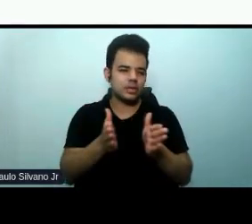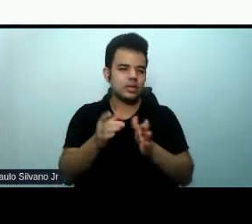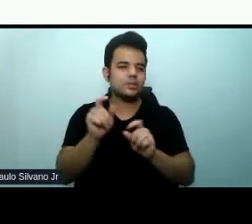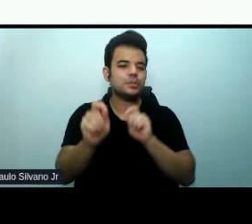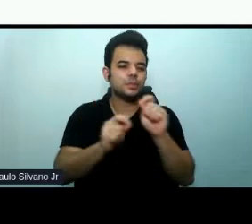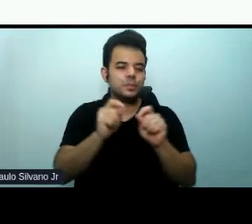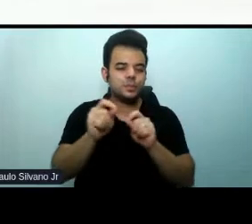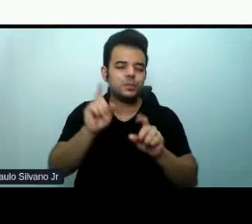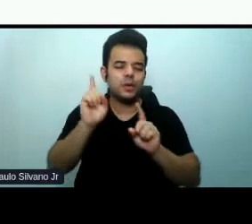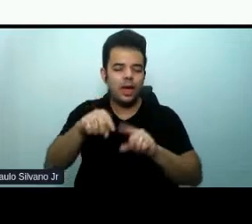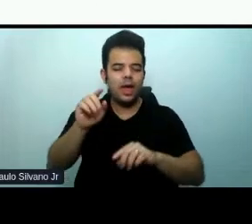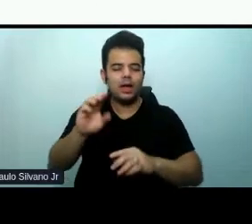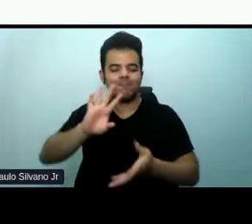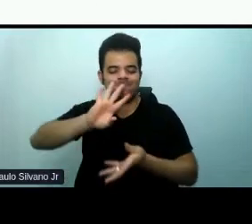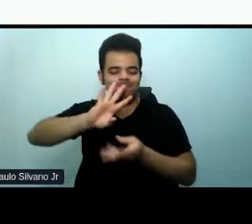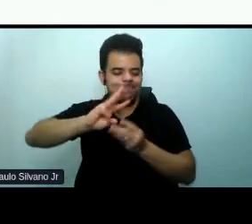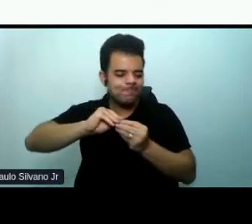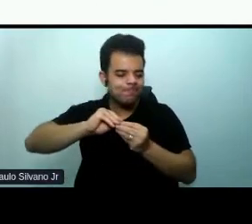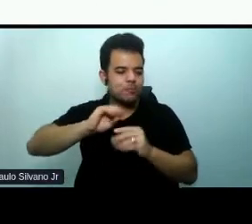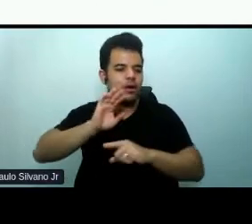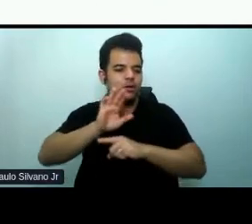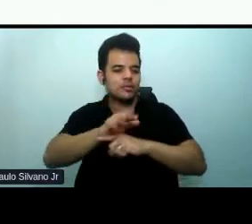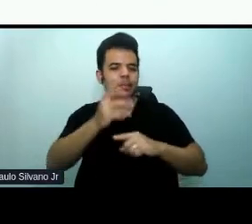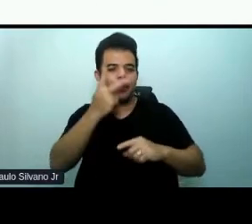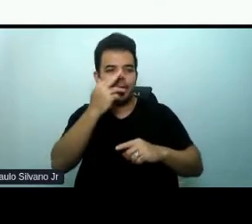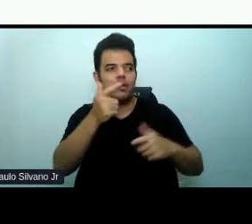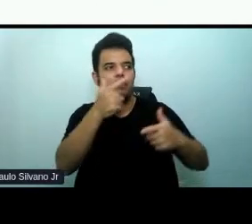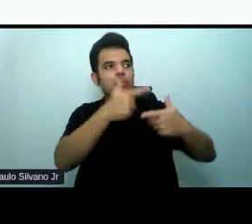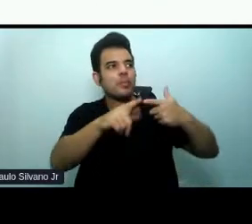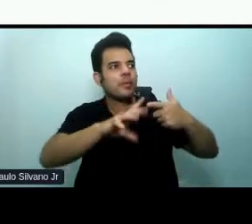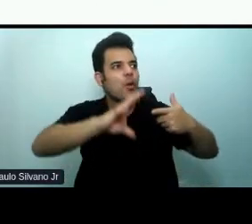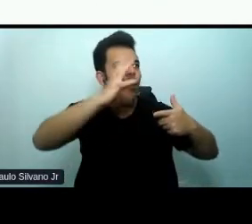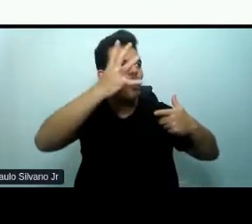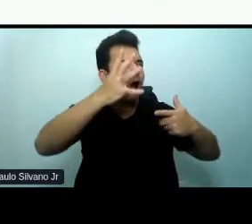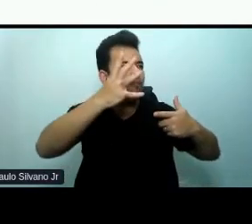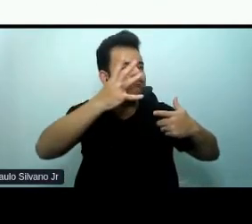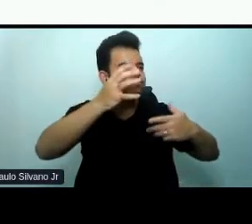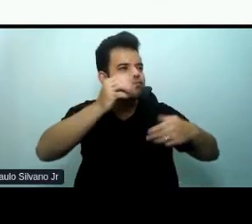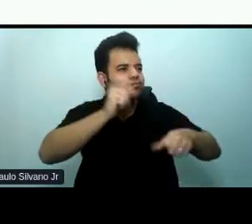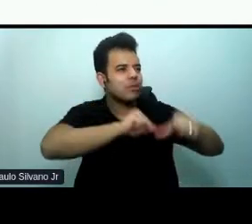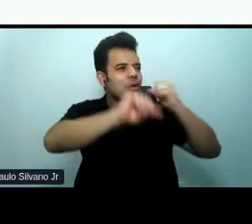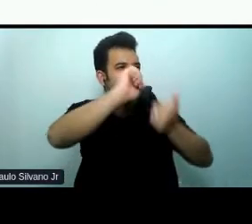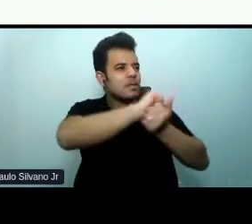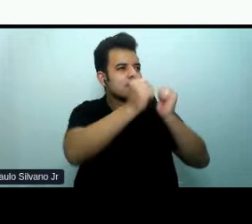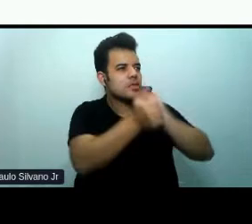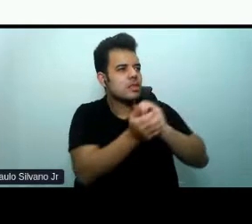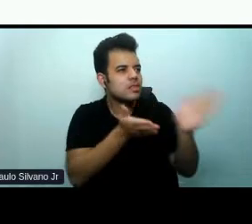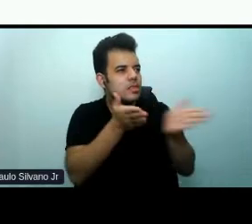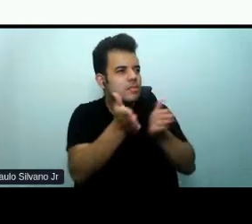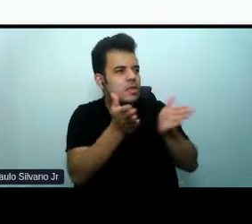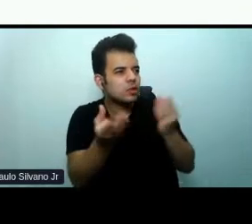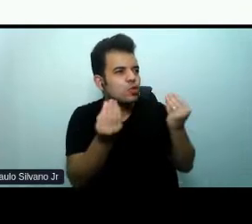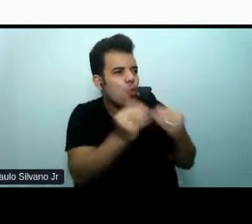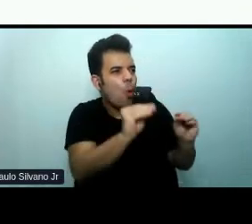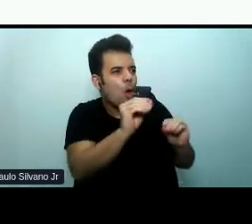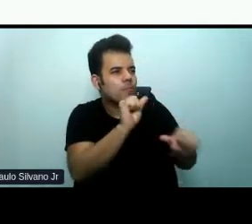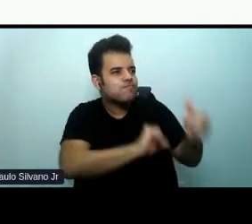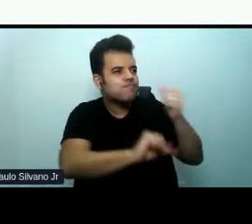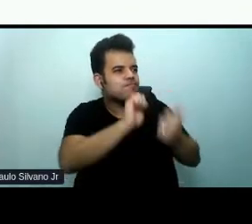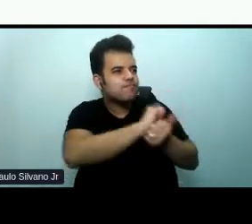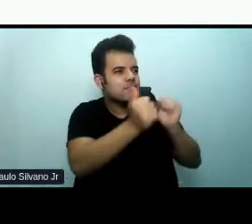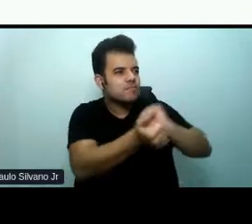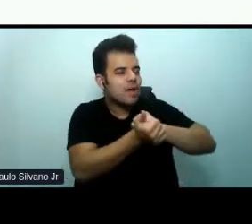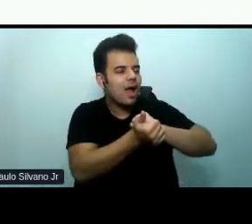ela vem como correção de problemas, né? Ela não é pensada. Eu falo que a